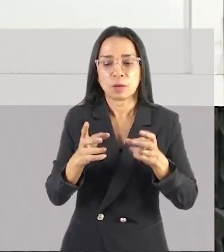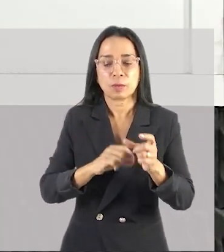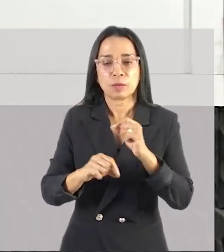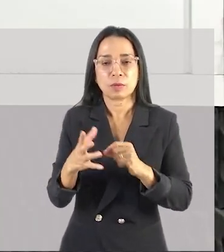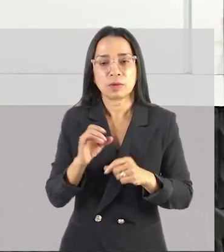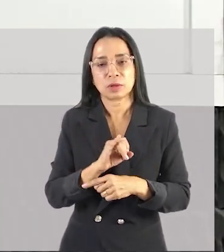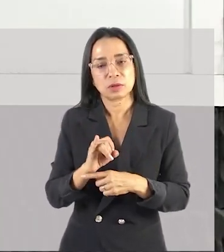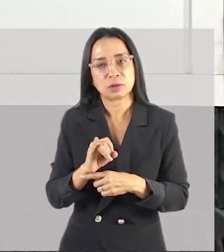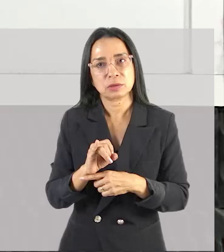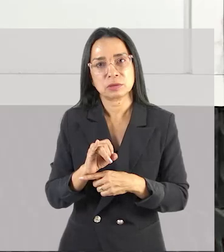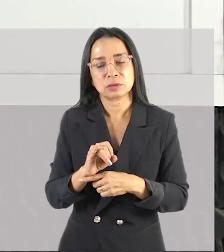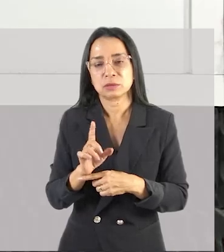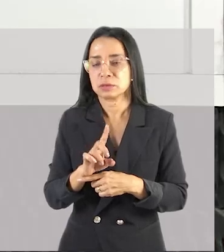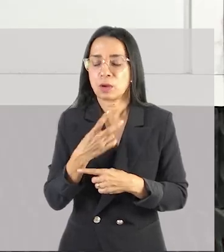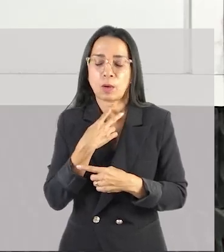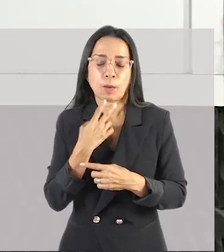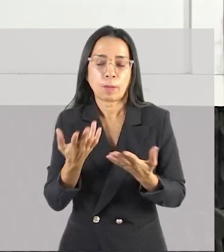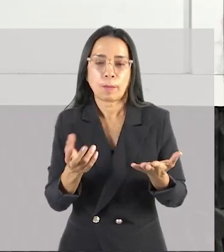se você não pode,